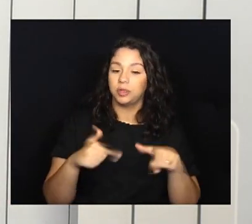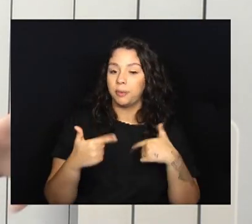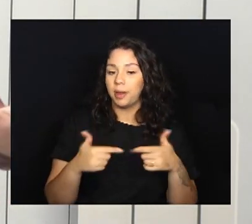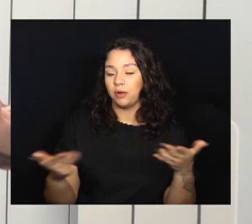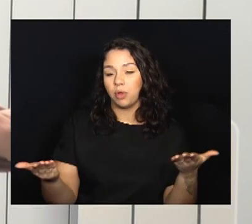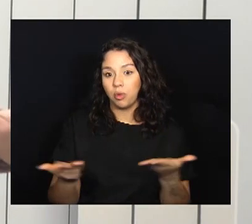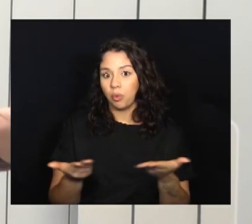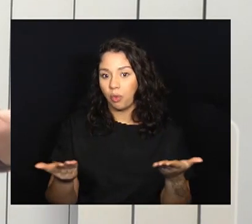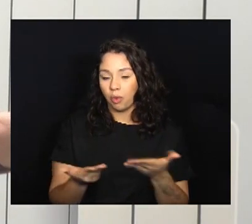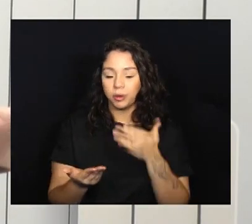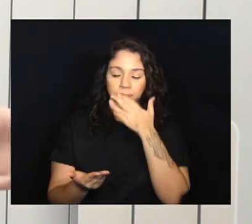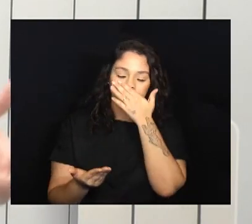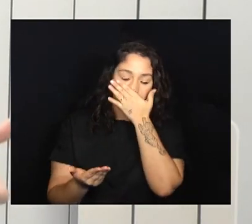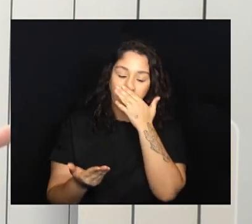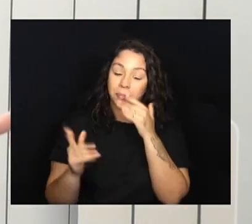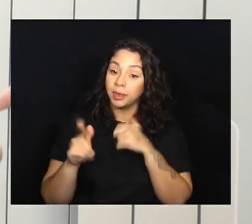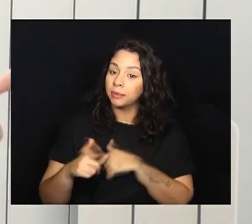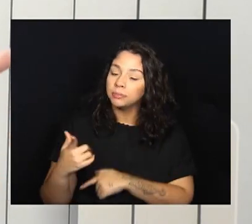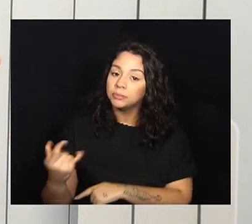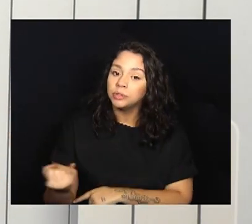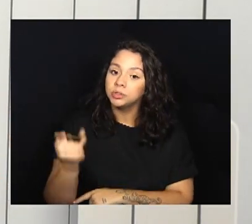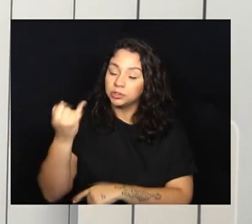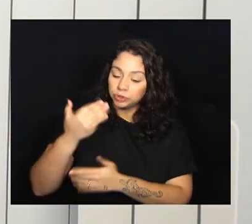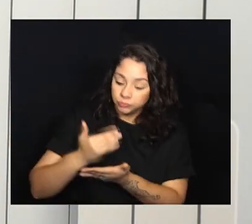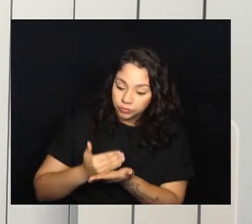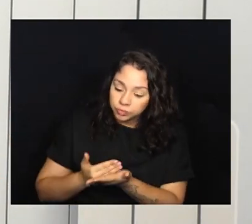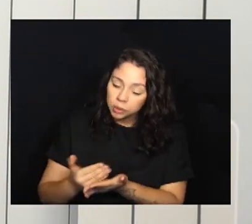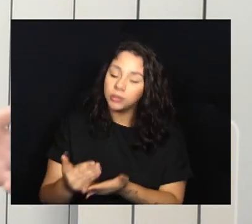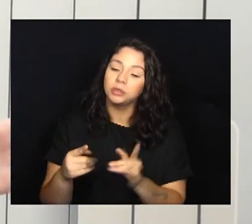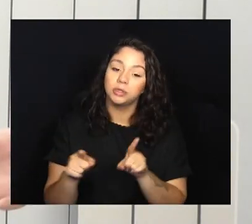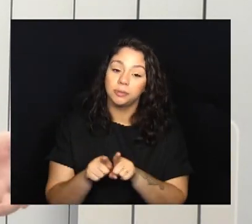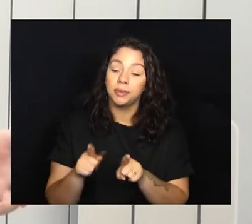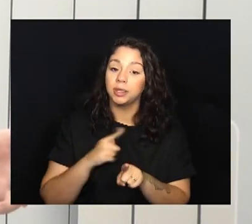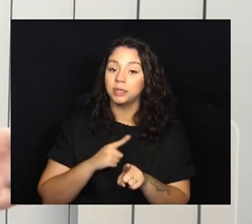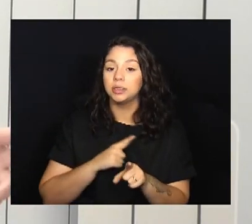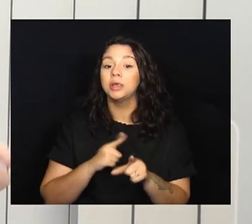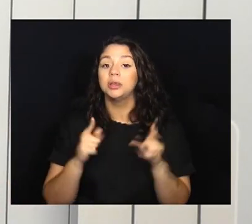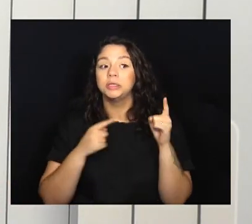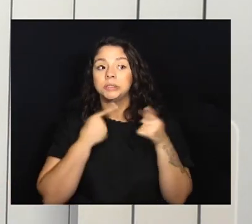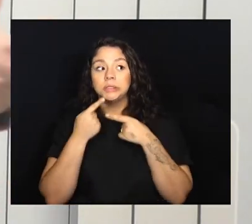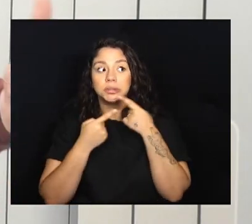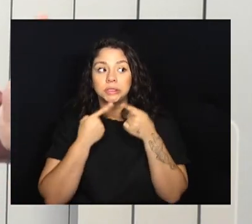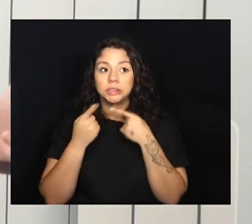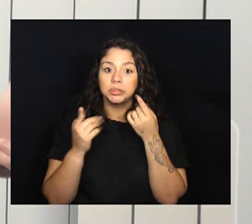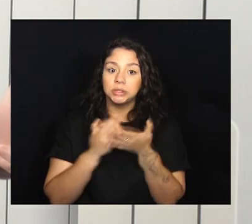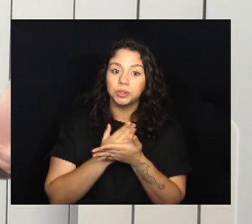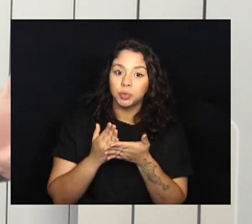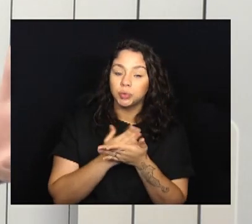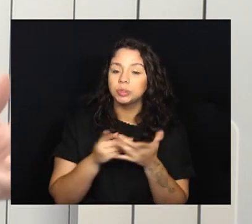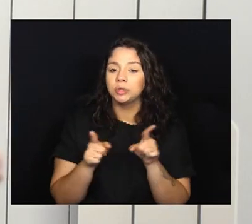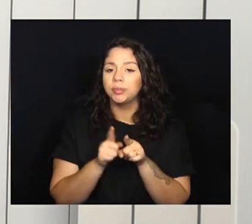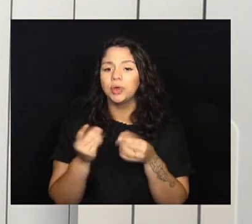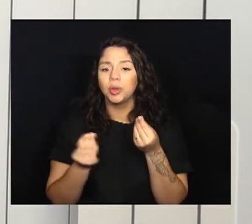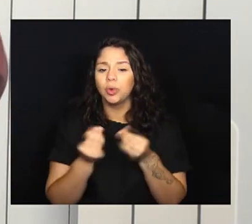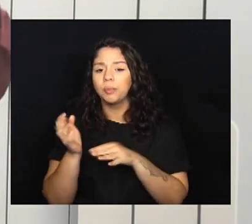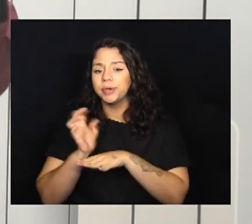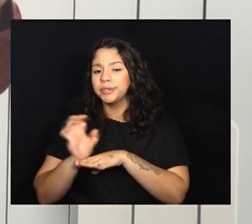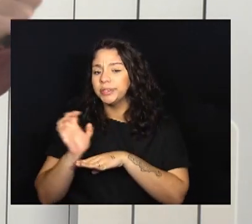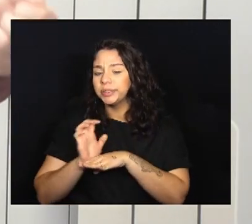trabalho. Esse passo importante também vem cercado de algumas dúvidas. Como os estagiários